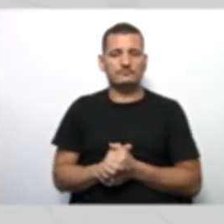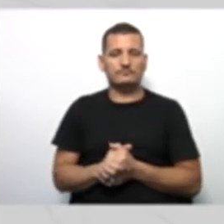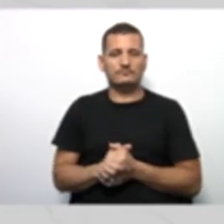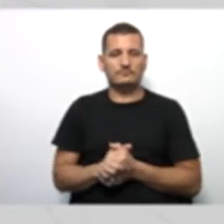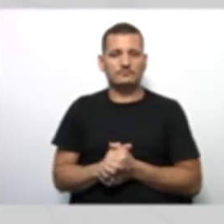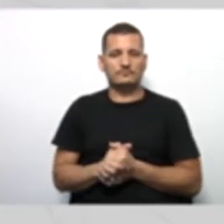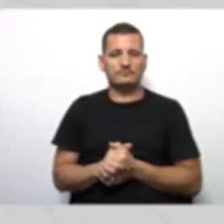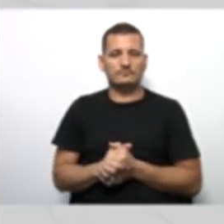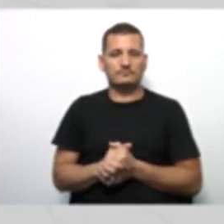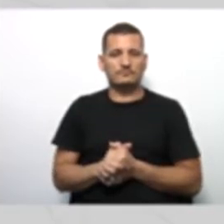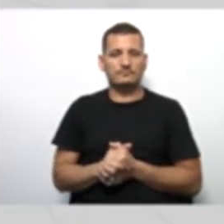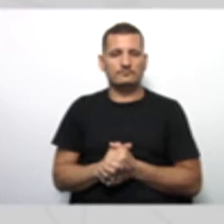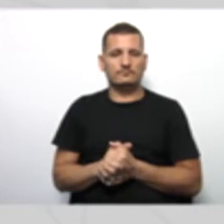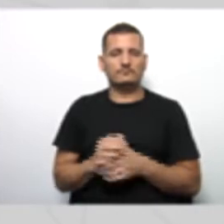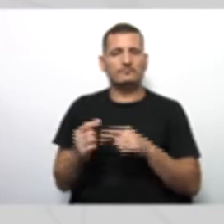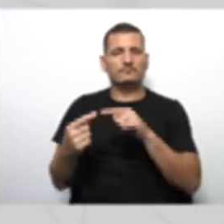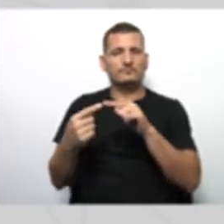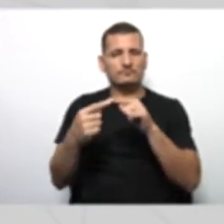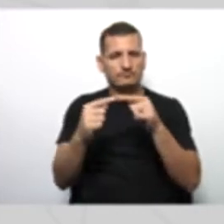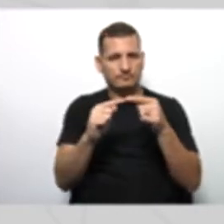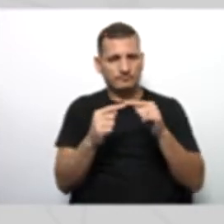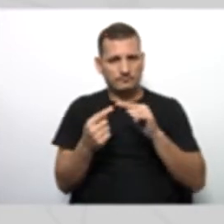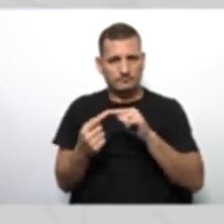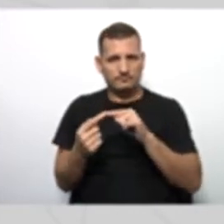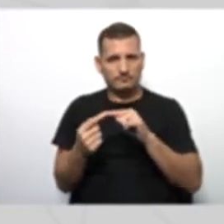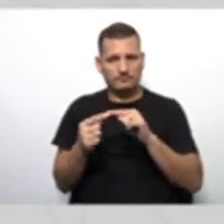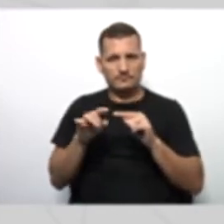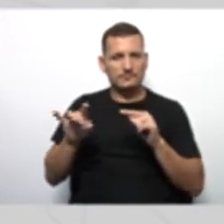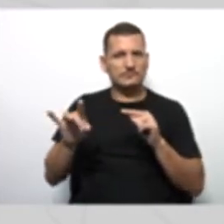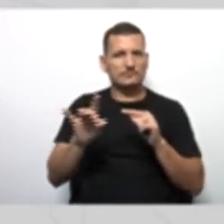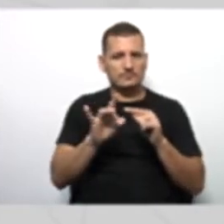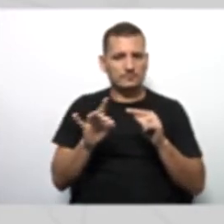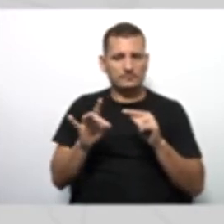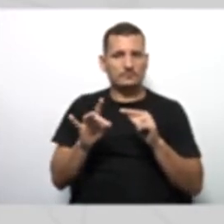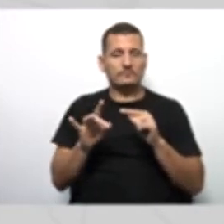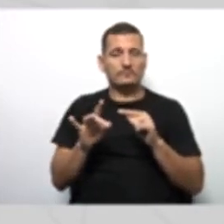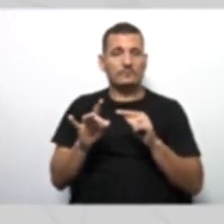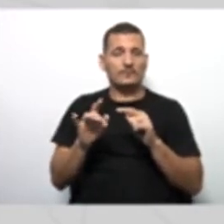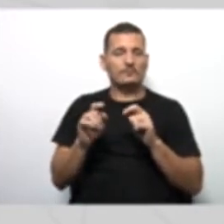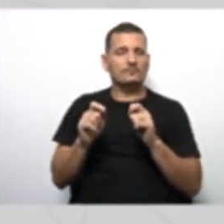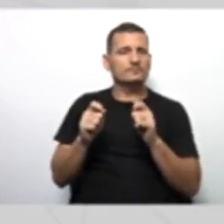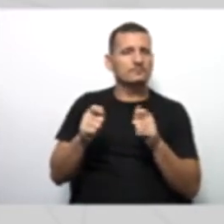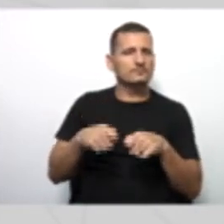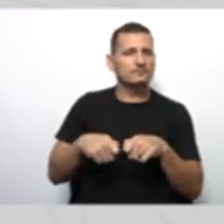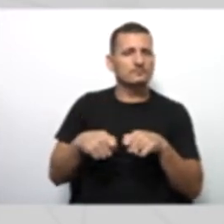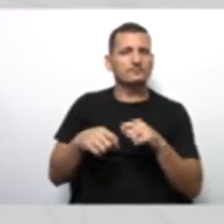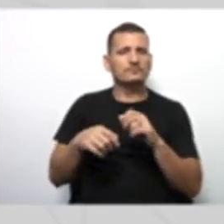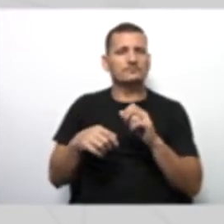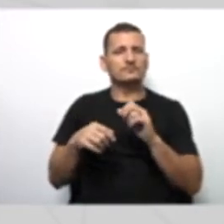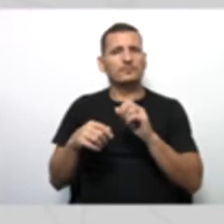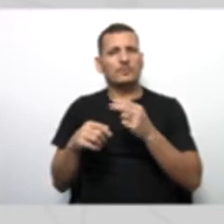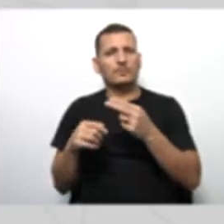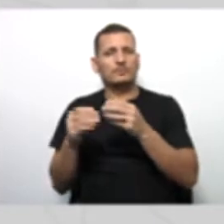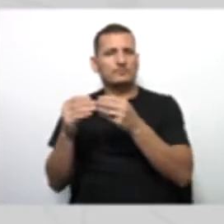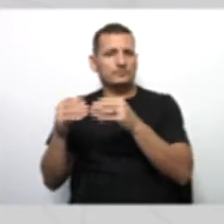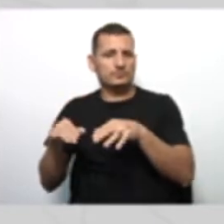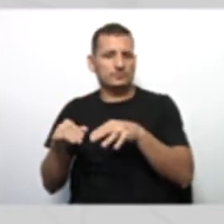de probabilidade e impacto. Essa é a que eu particularmente mais gosto, tá? E aí você